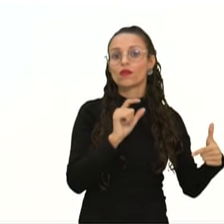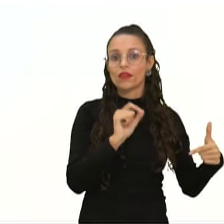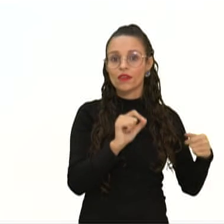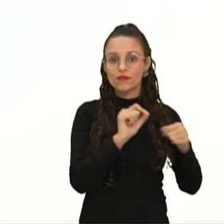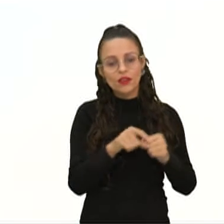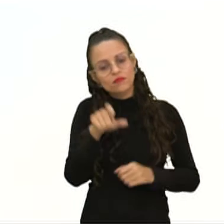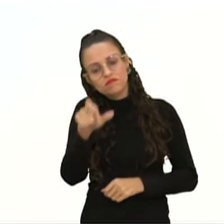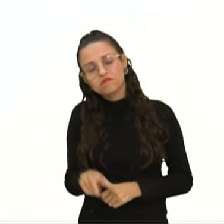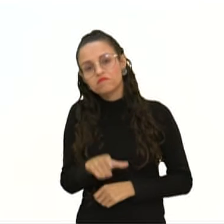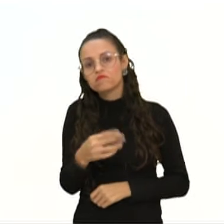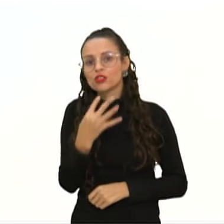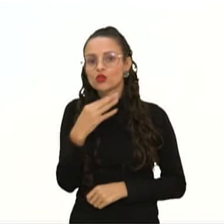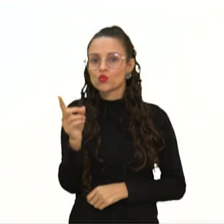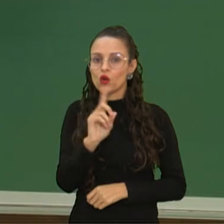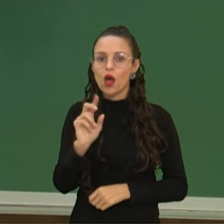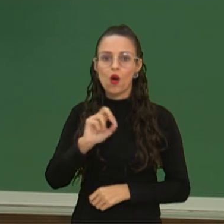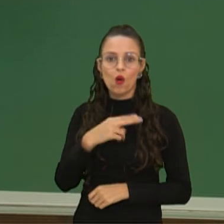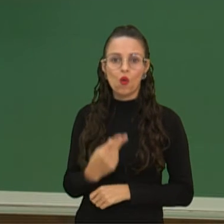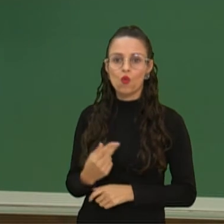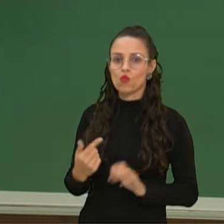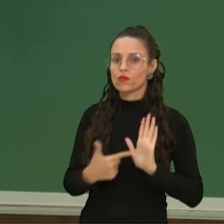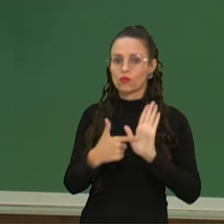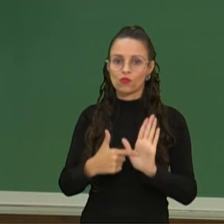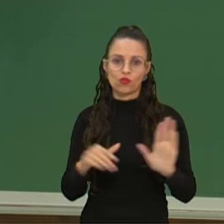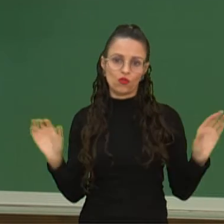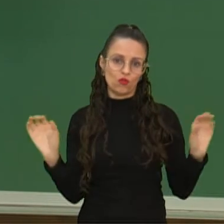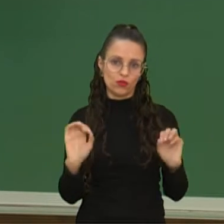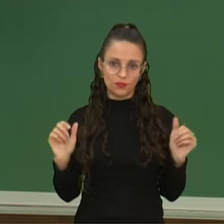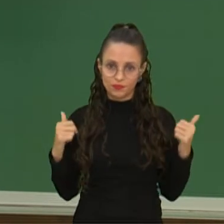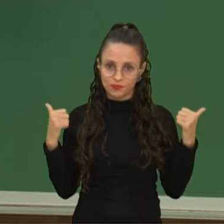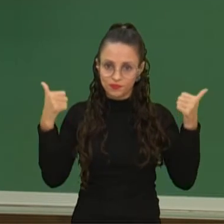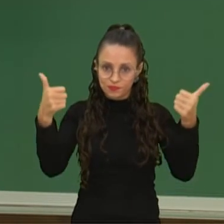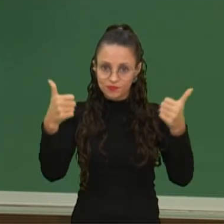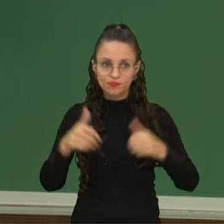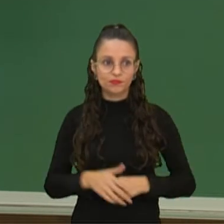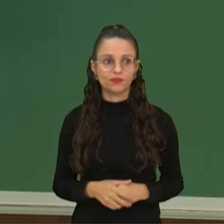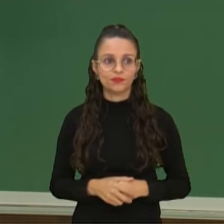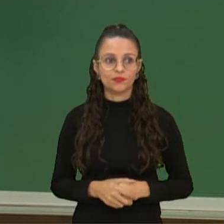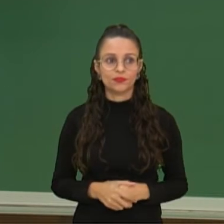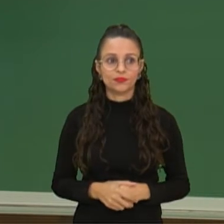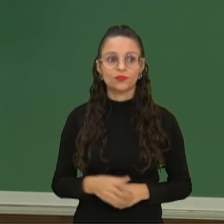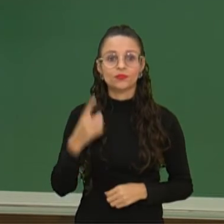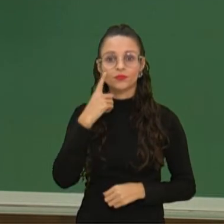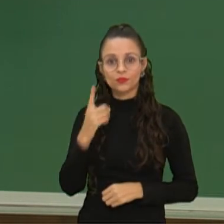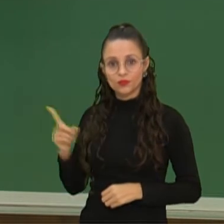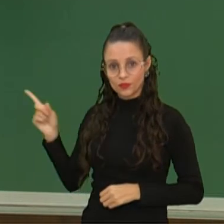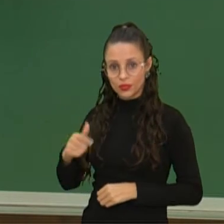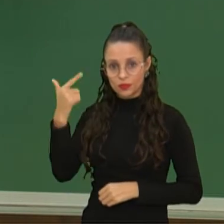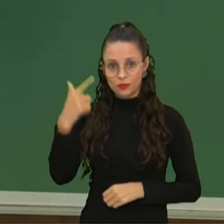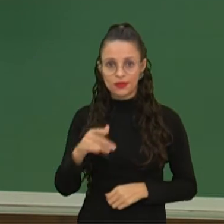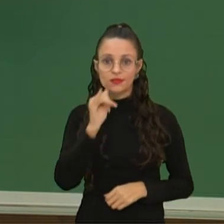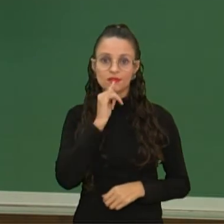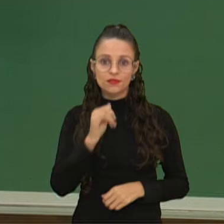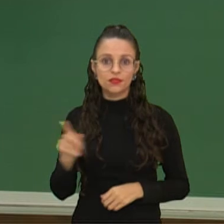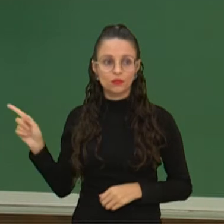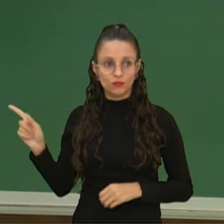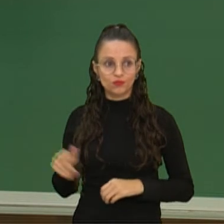é desconhecido ou simplesmente não é mencionado. Beleza? Então, ó, mais exemplos,